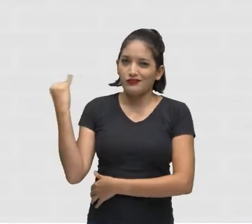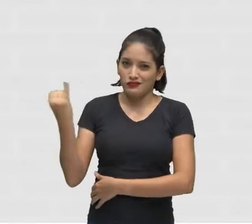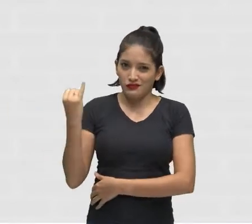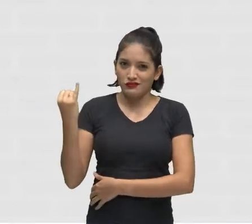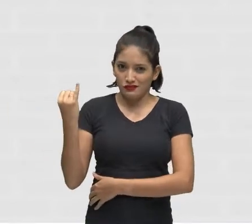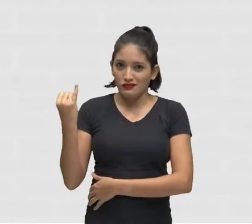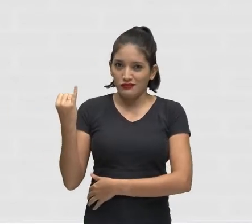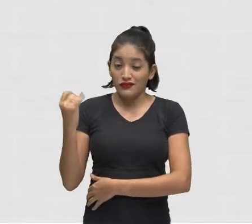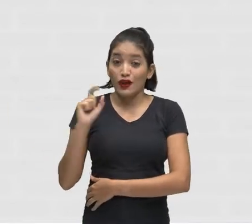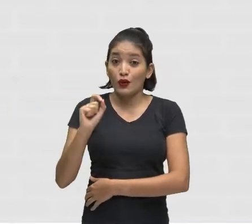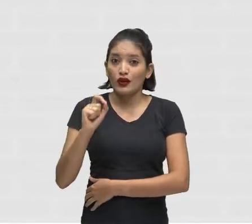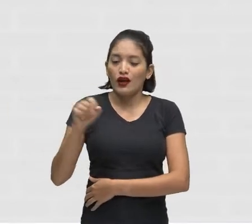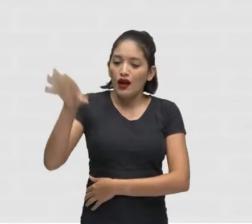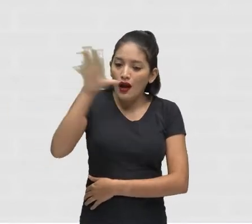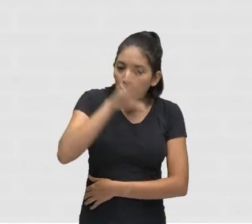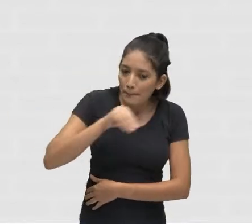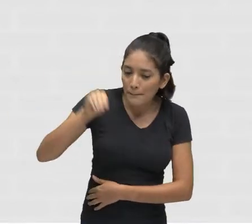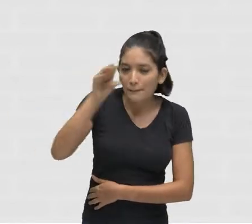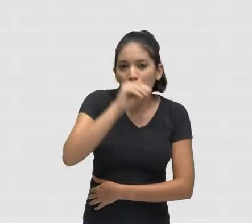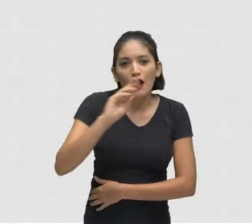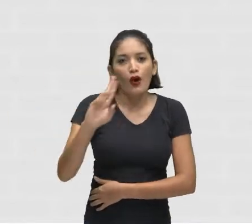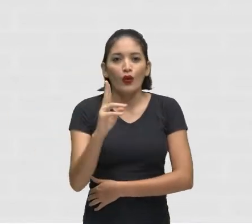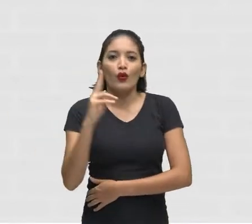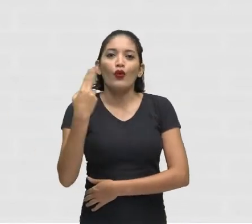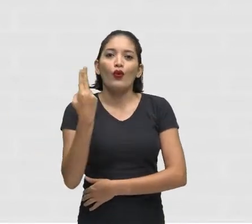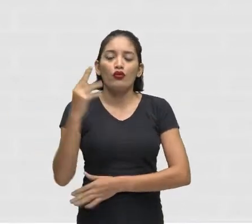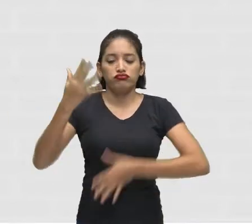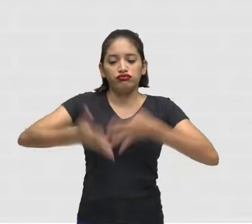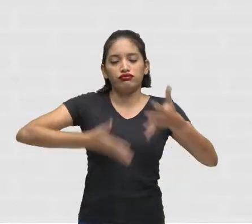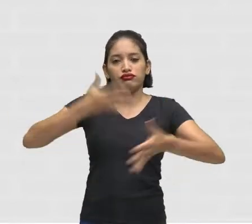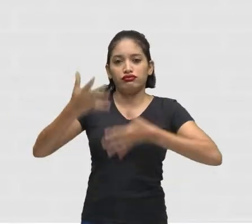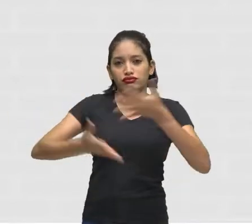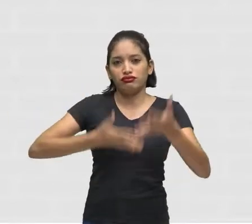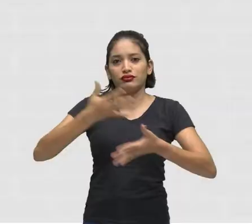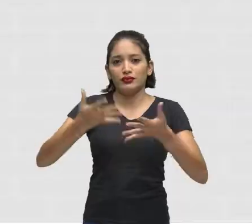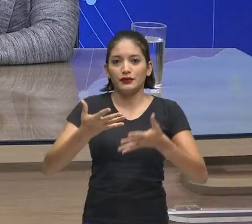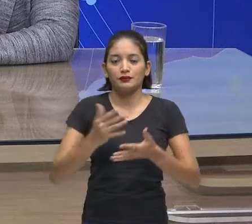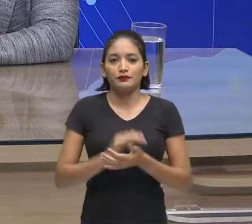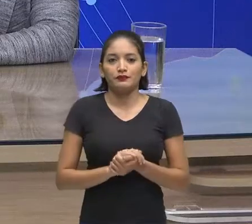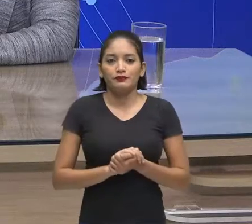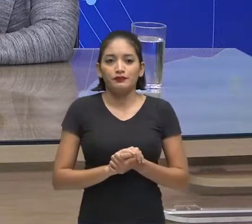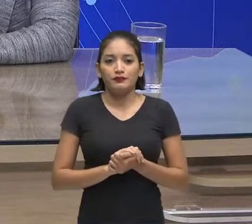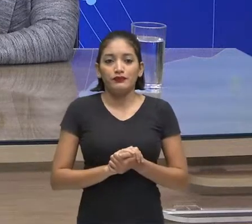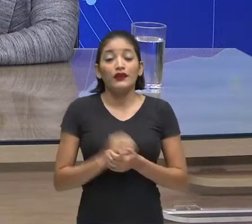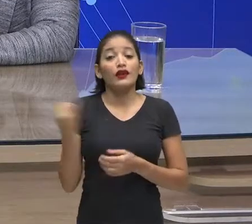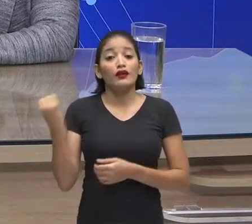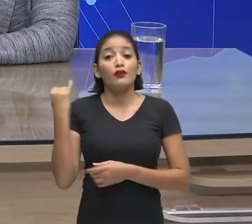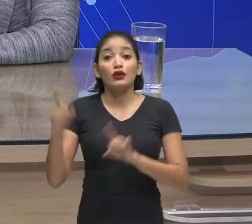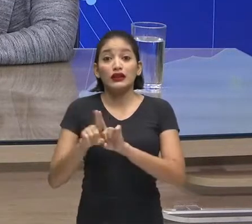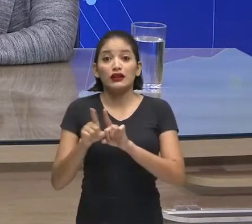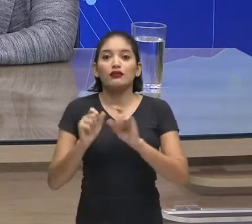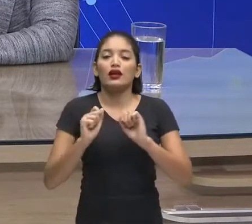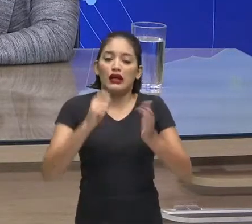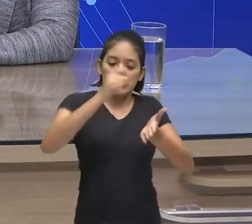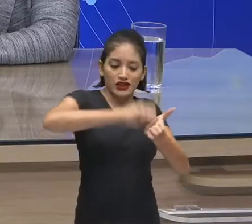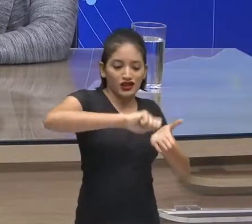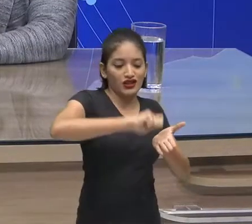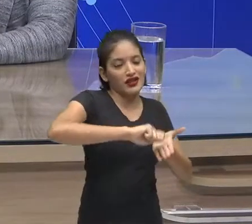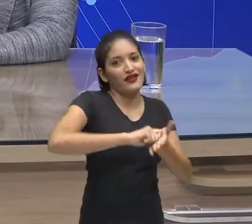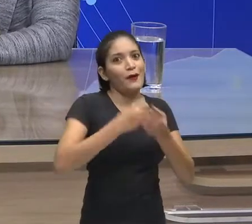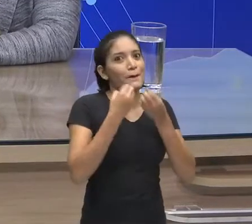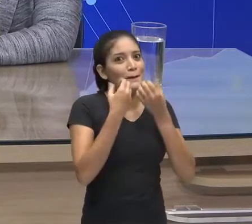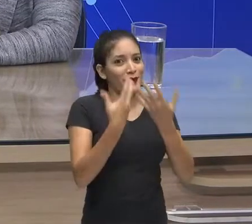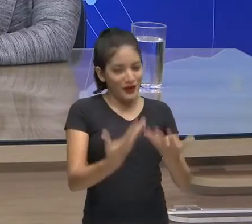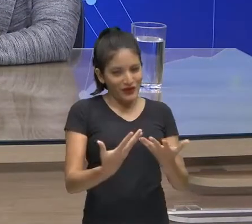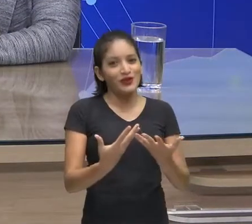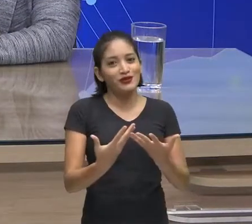está em falar. Está em falar, e eu também costumo dizer, Afonso, escreva. Escrever Sim. é terapêutico,